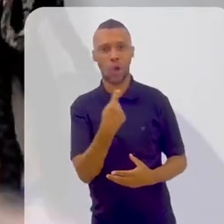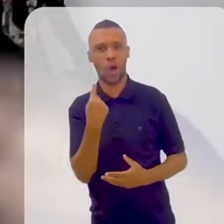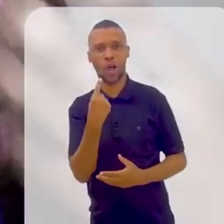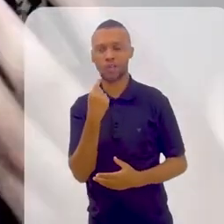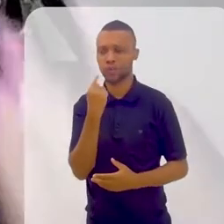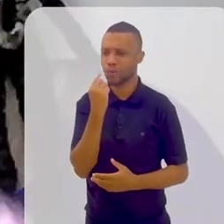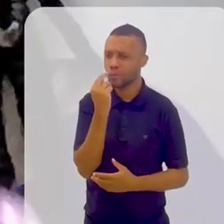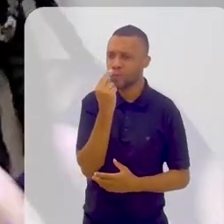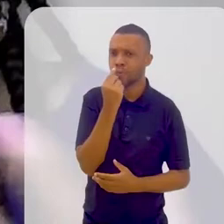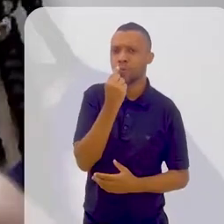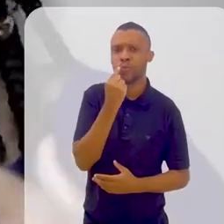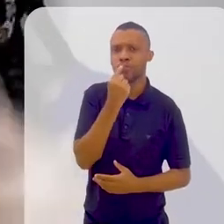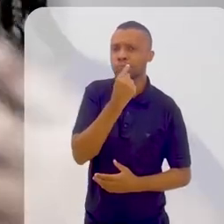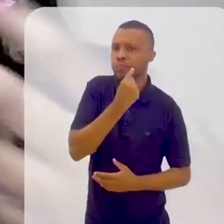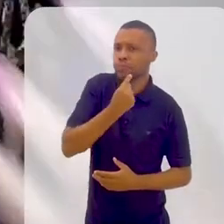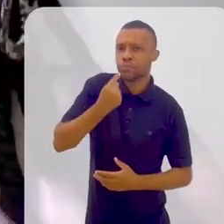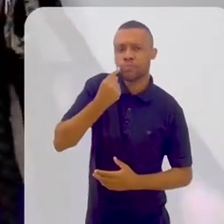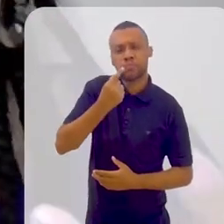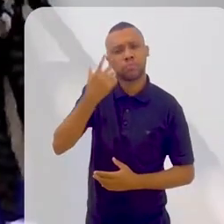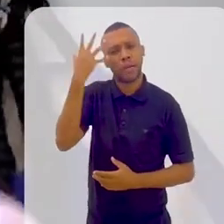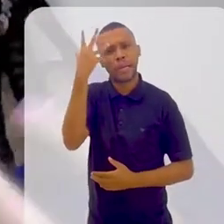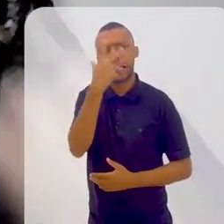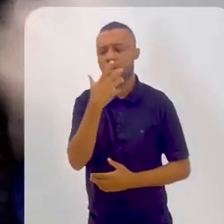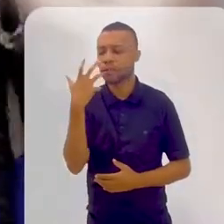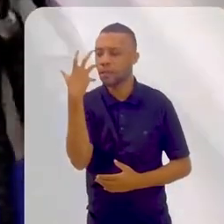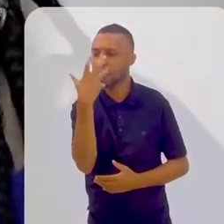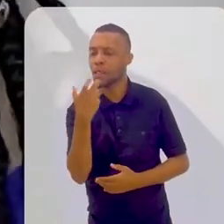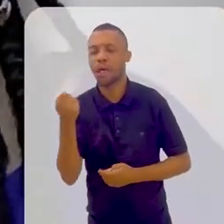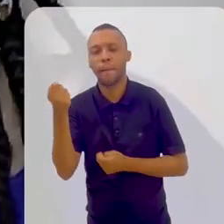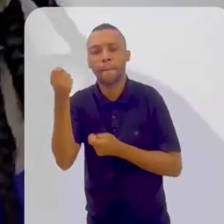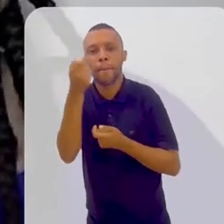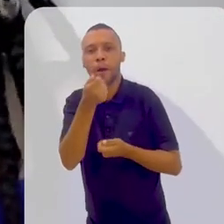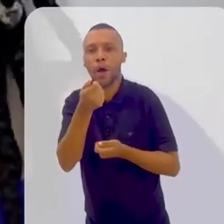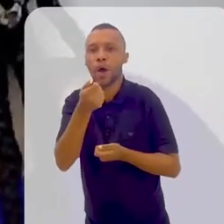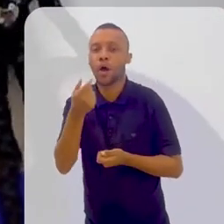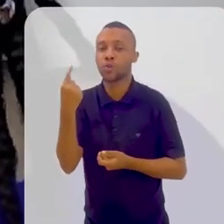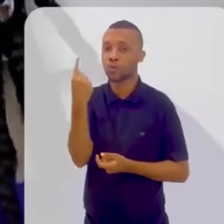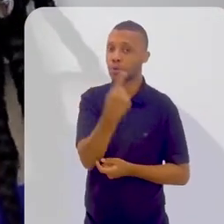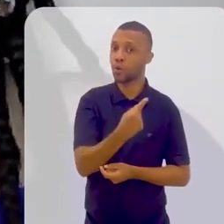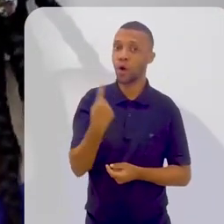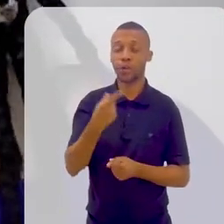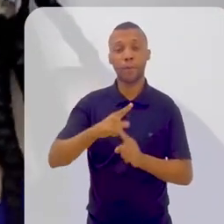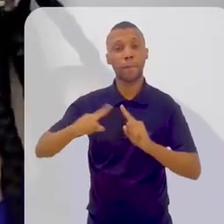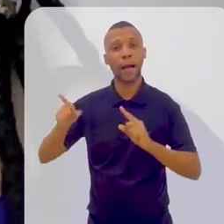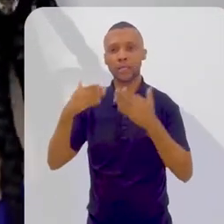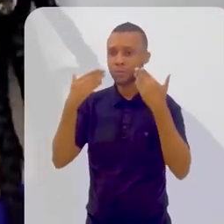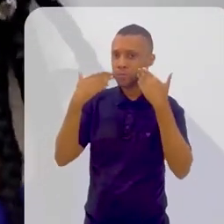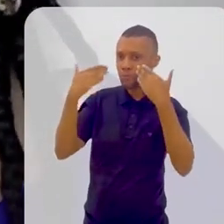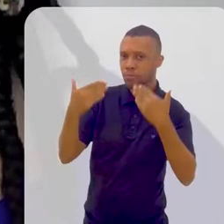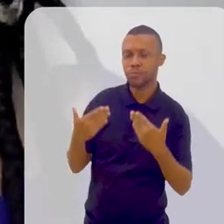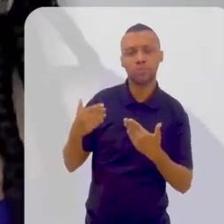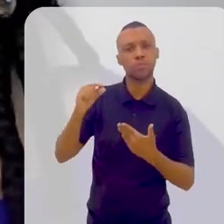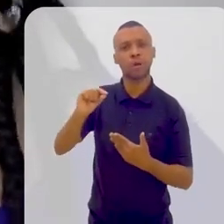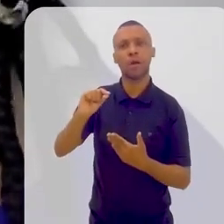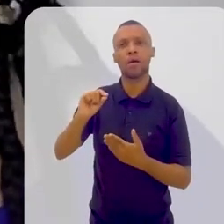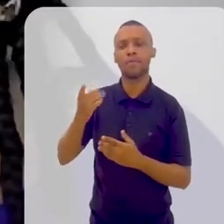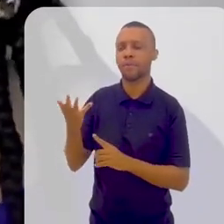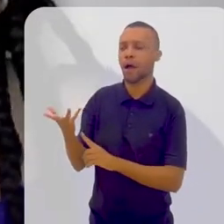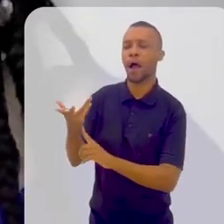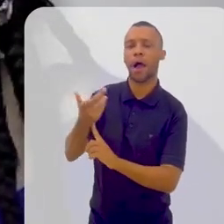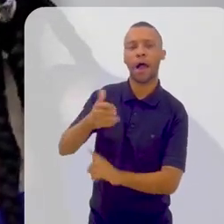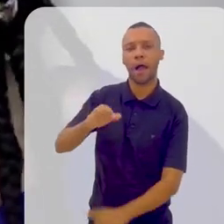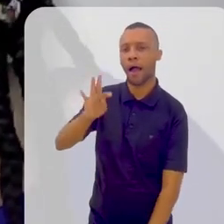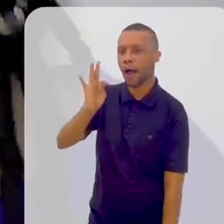existe contornos labiais mais lindos e provocantes que os nossos. Mas quem me trouxe isso foi a